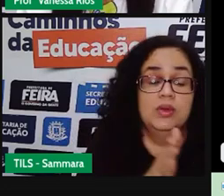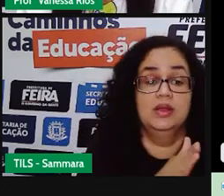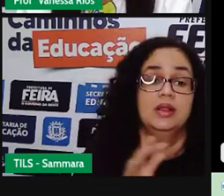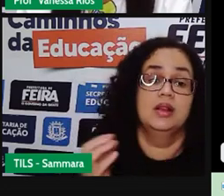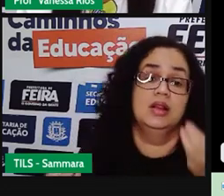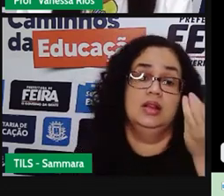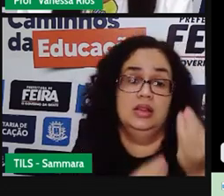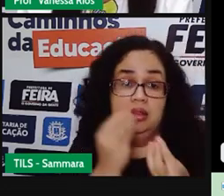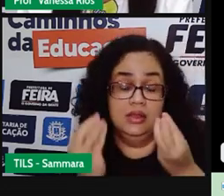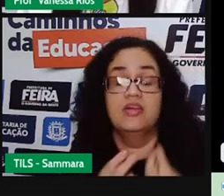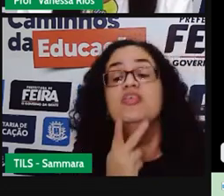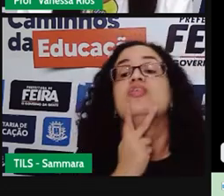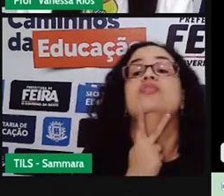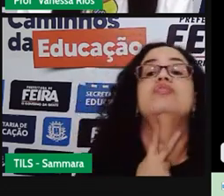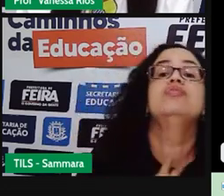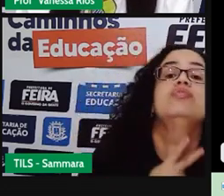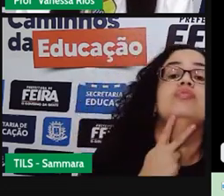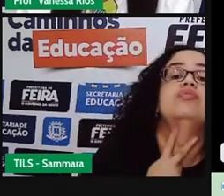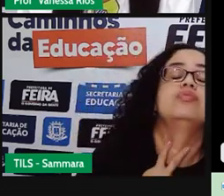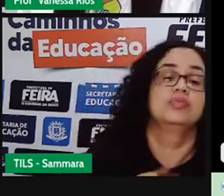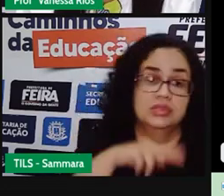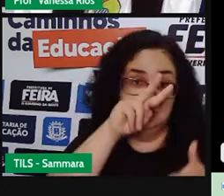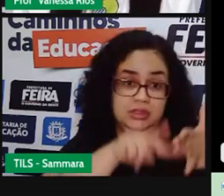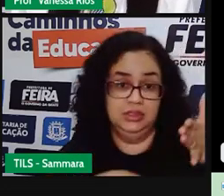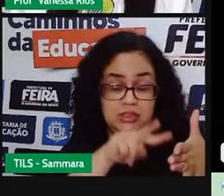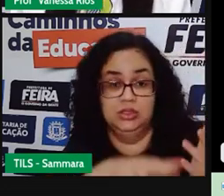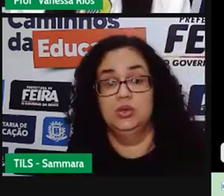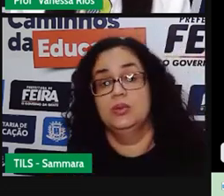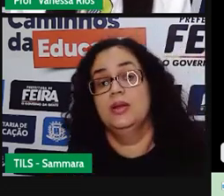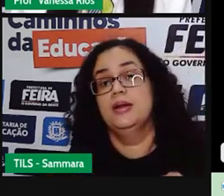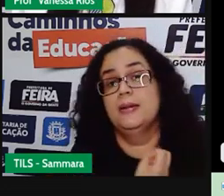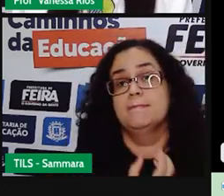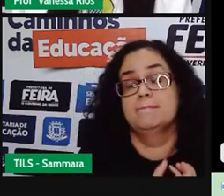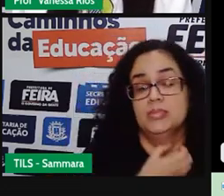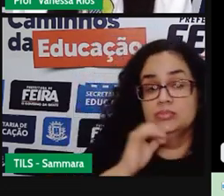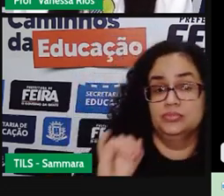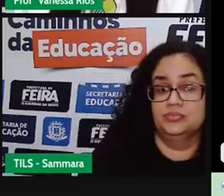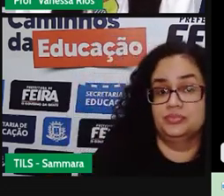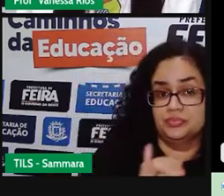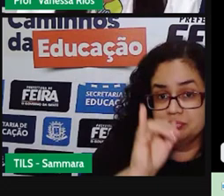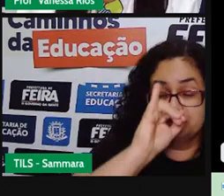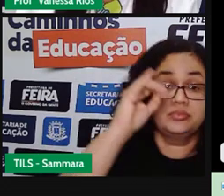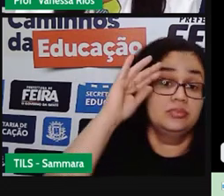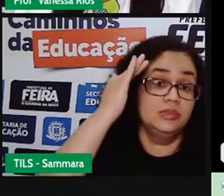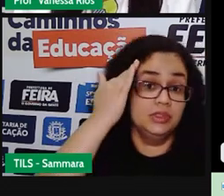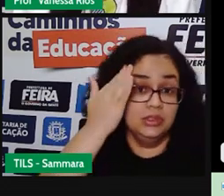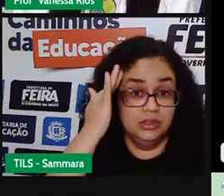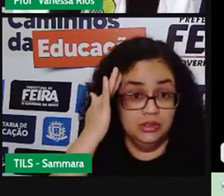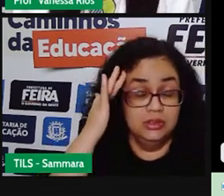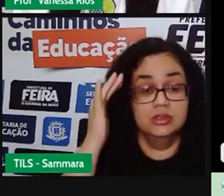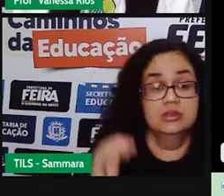seu entendimento e a sua compreensão. Então, toda a musicalidade,